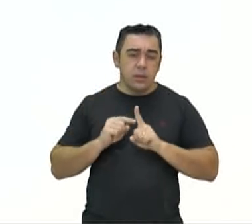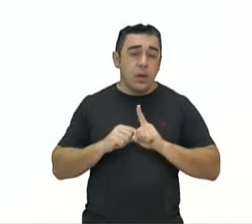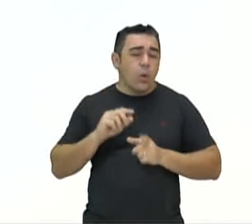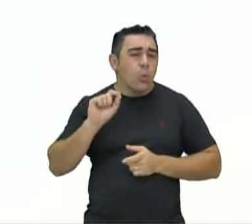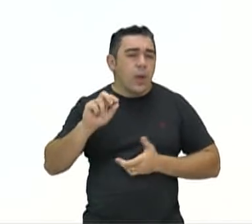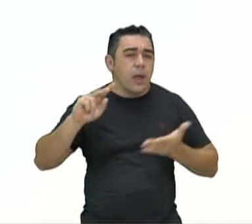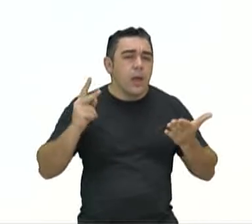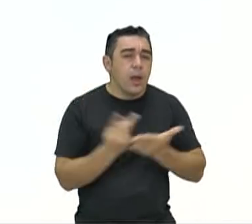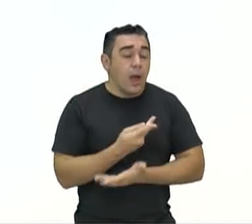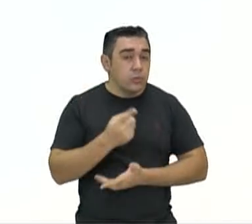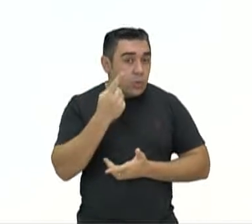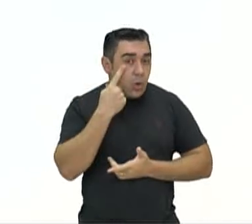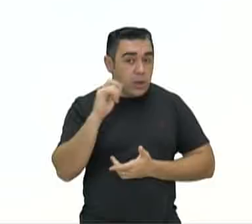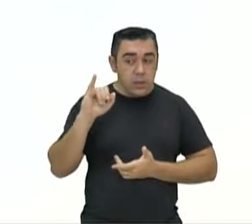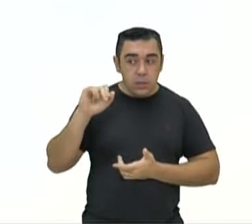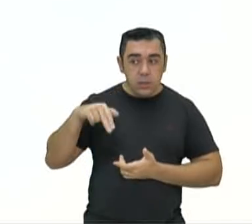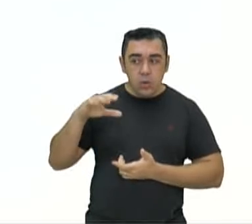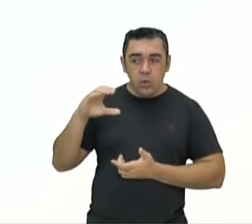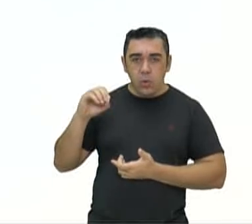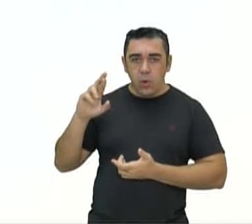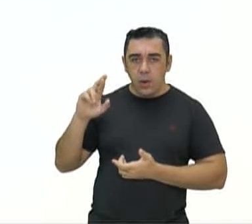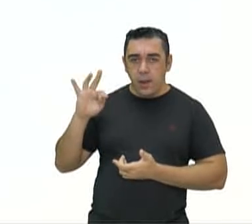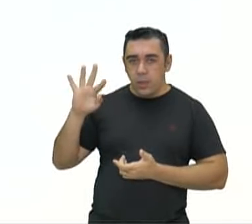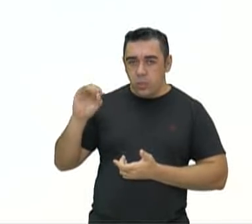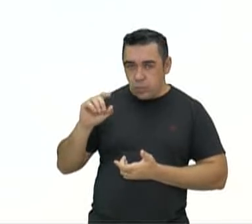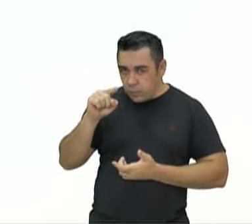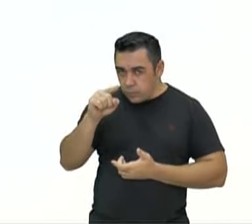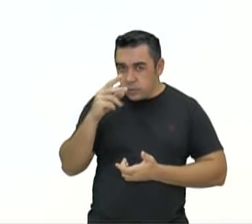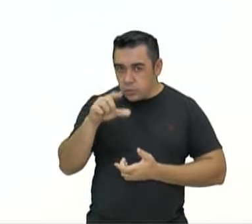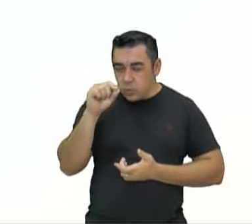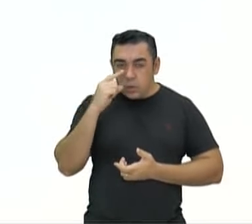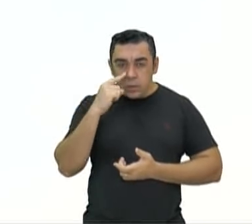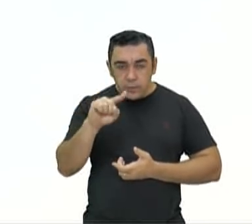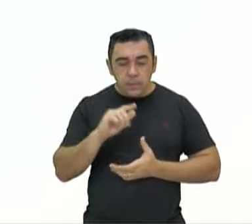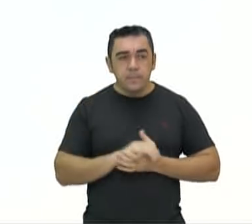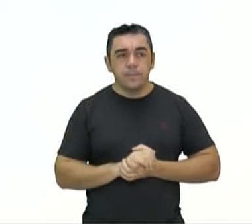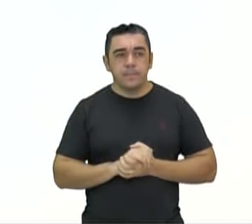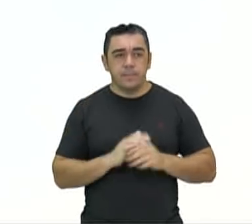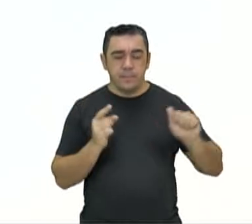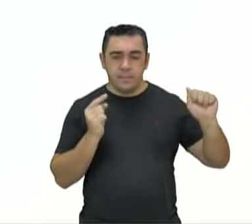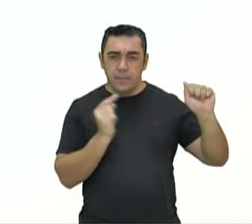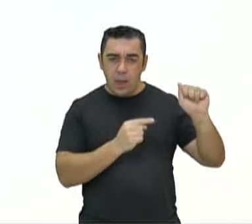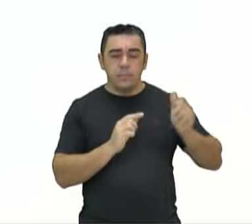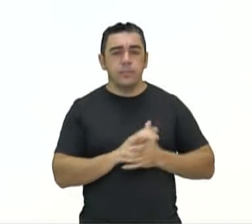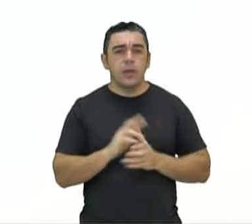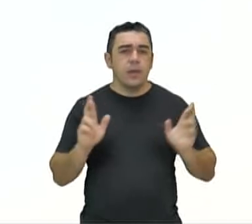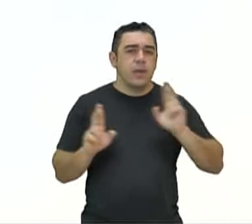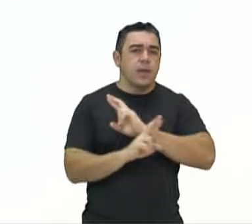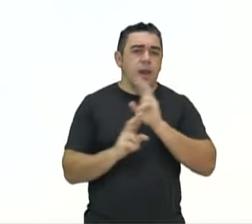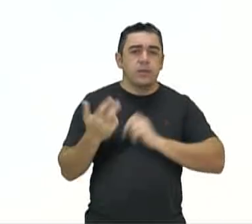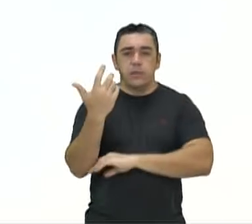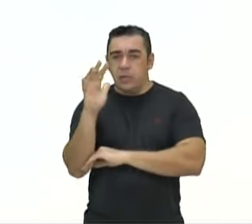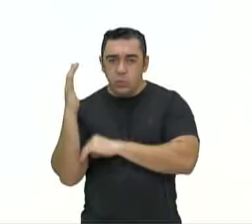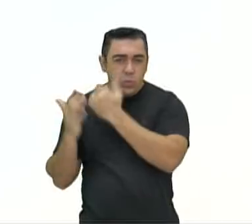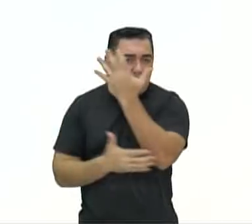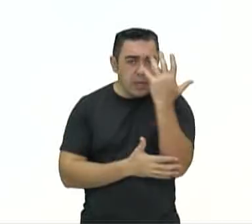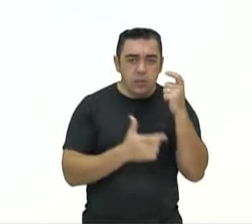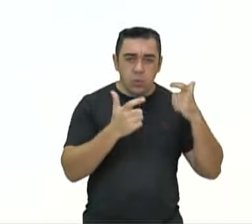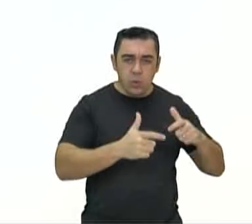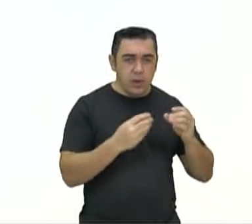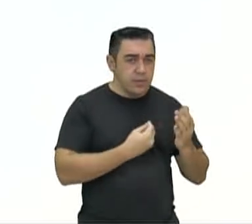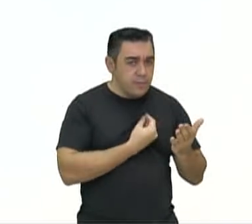incorreto afirmar, e você já grifou incorreto, estamos fazendo junto e vamos que vamos. Se relacionam com a natureza e o meio em que se